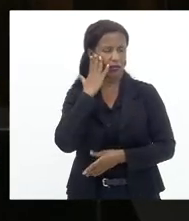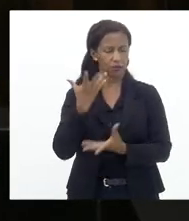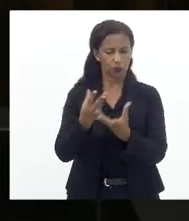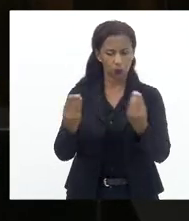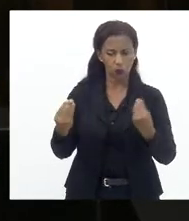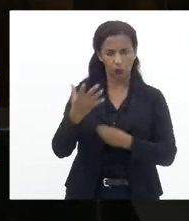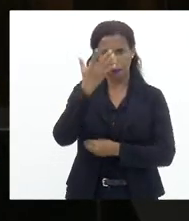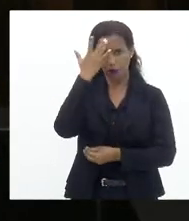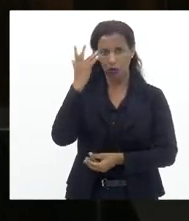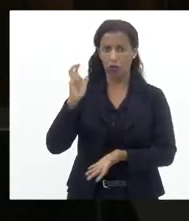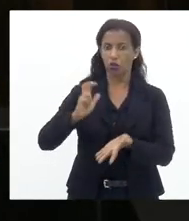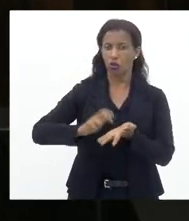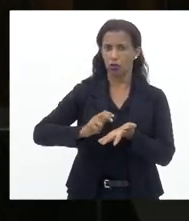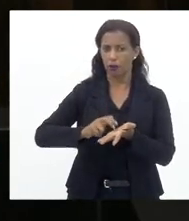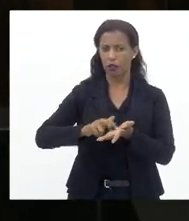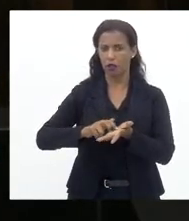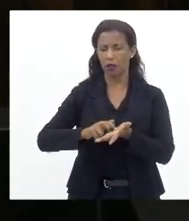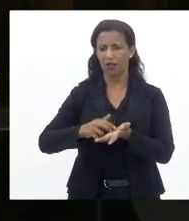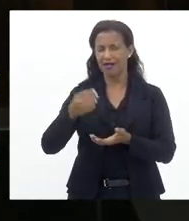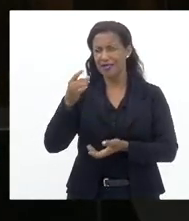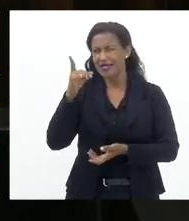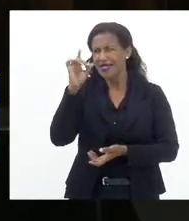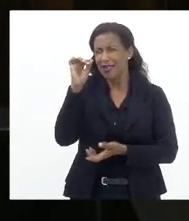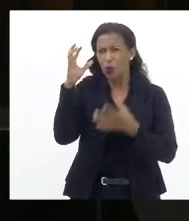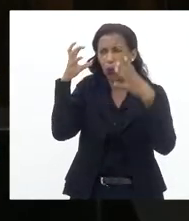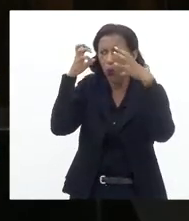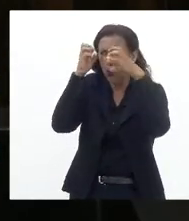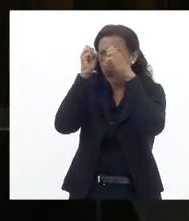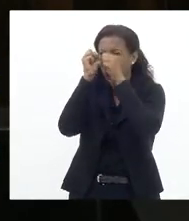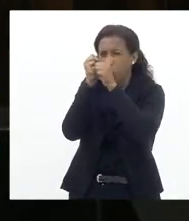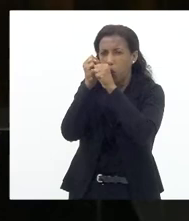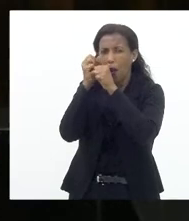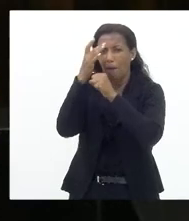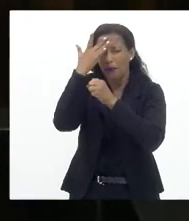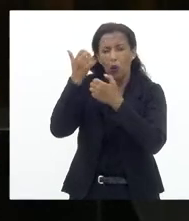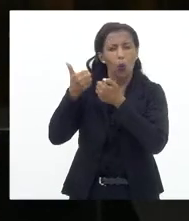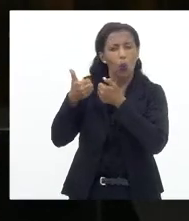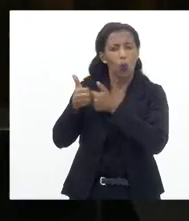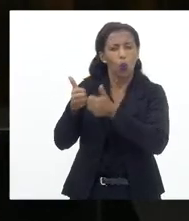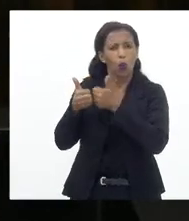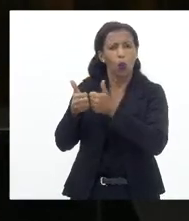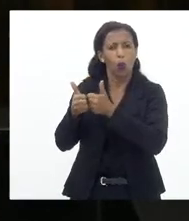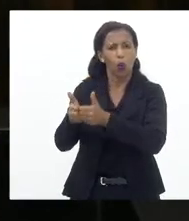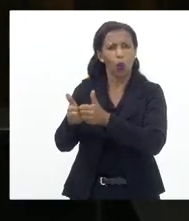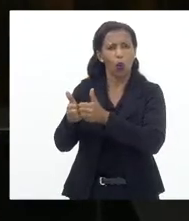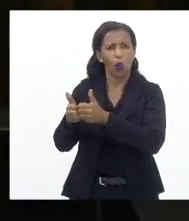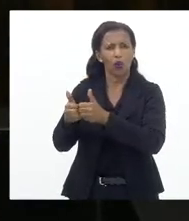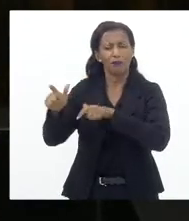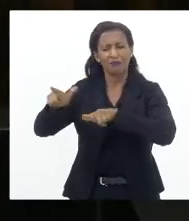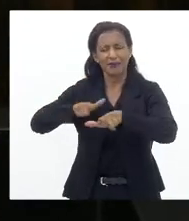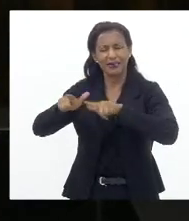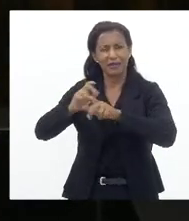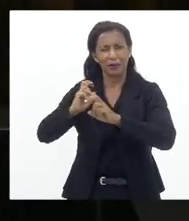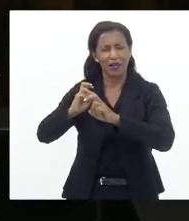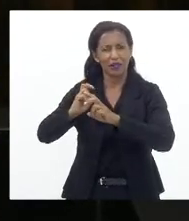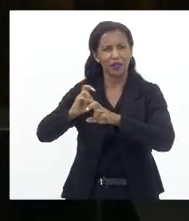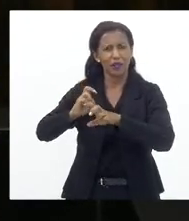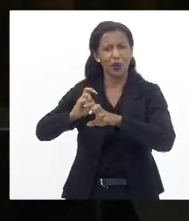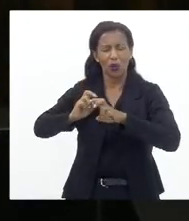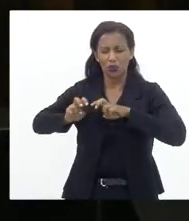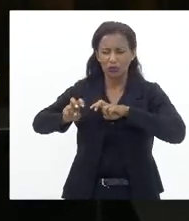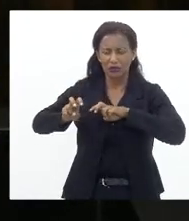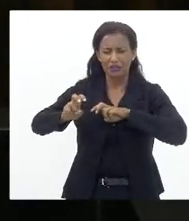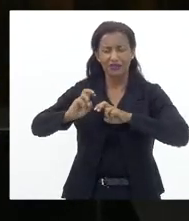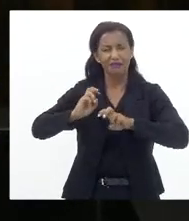que sai de manhã cedo o dia nem Clareou ainda pega um ônibus nesse serviço de transporte